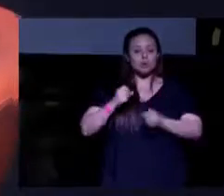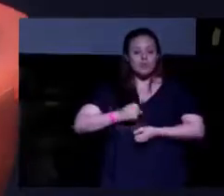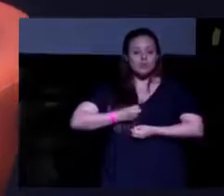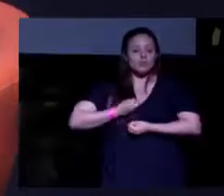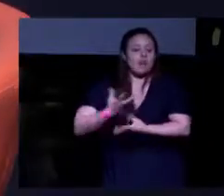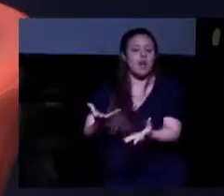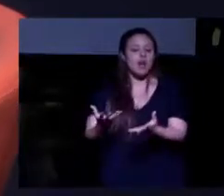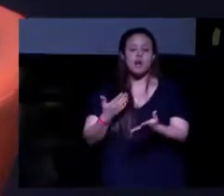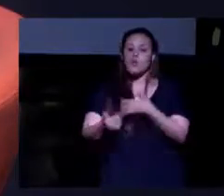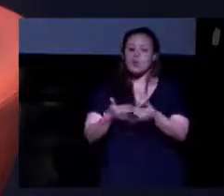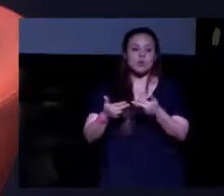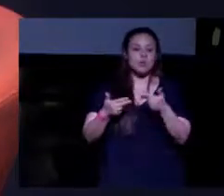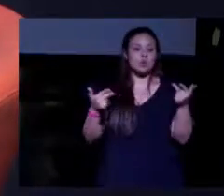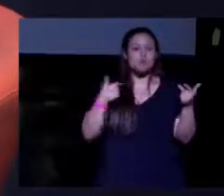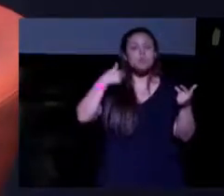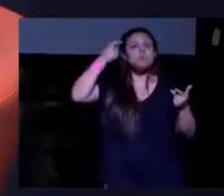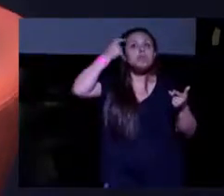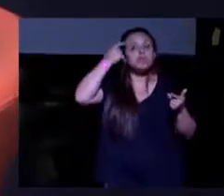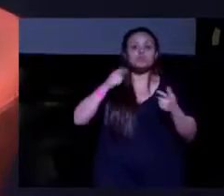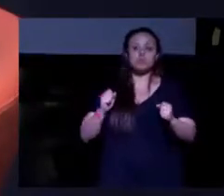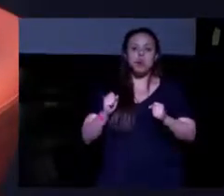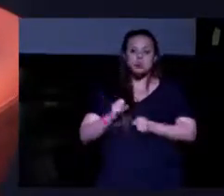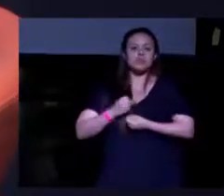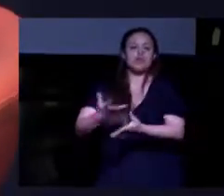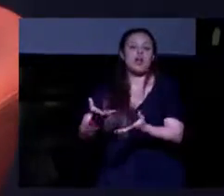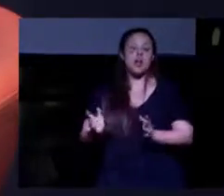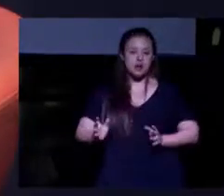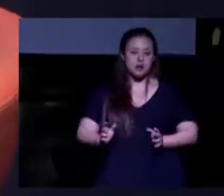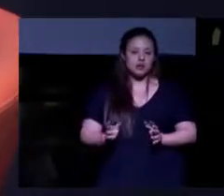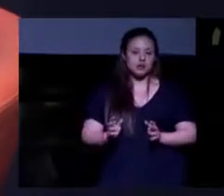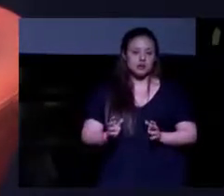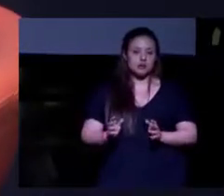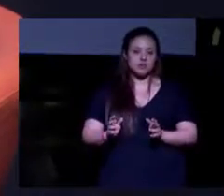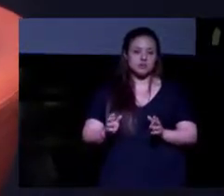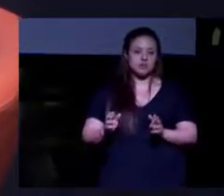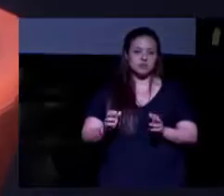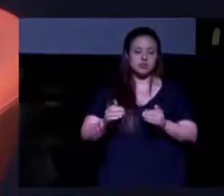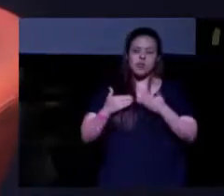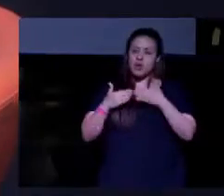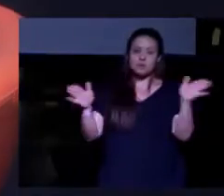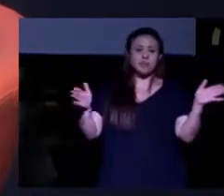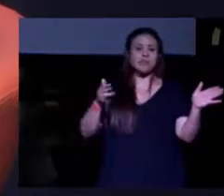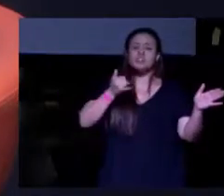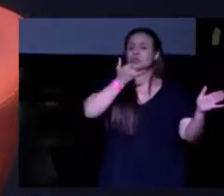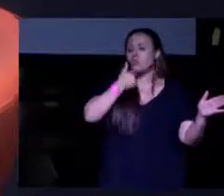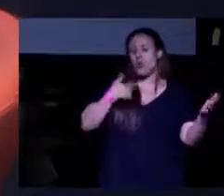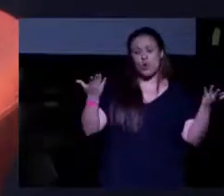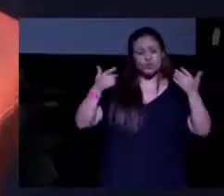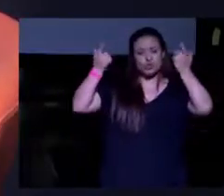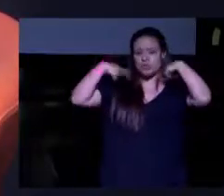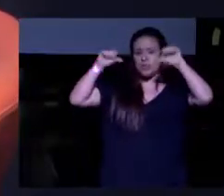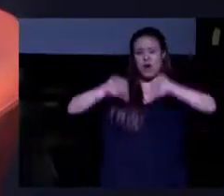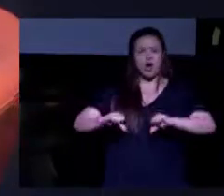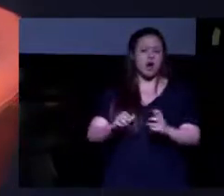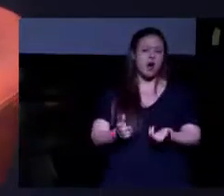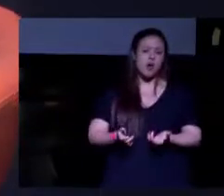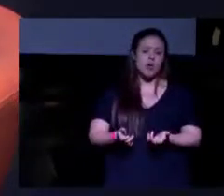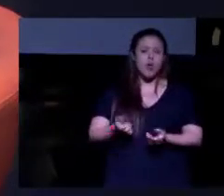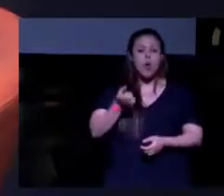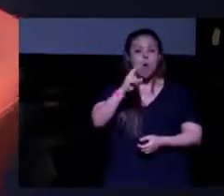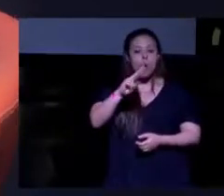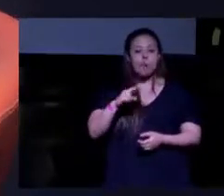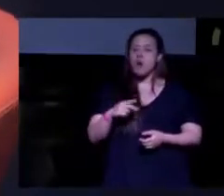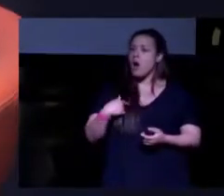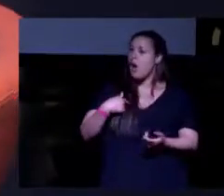eram ideias de ação. Outras coisas eram simplesmente se abrir e falar: putz, hoje eu estou mal. Entendeu? Mas é criar espaço que as pessoas possam ser